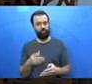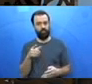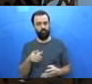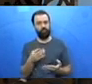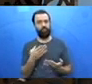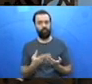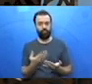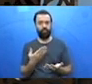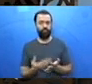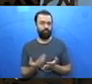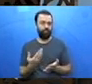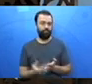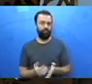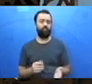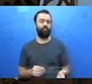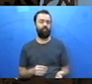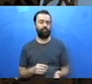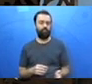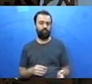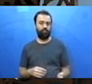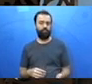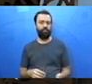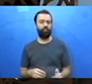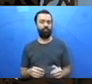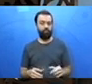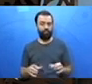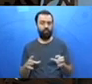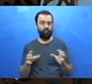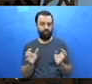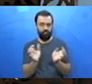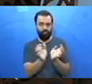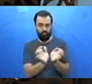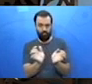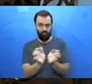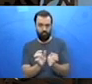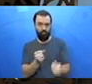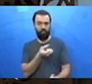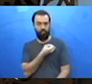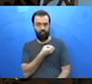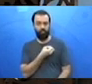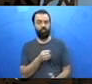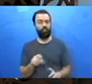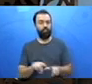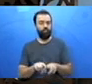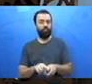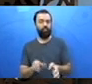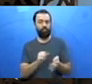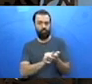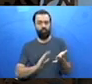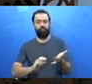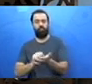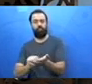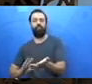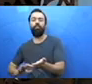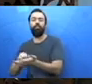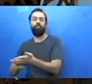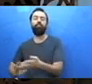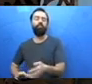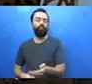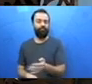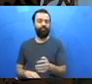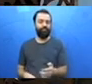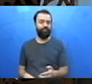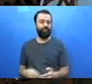passou a aula, o que é o conjunto, alguns exercícios, e a gente vai dar essa continuidade